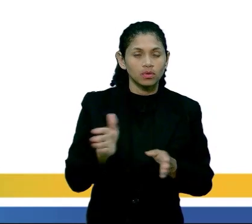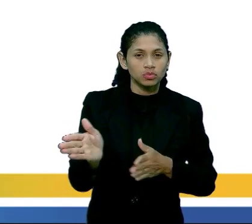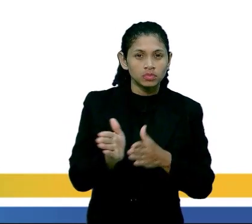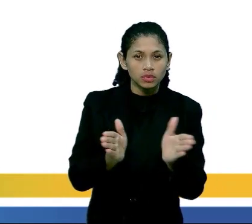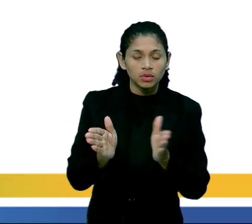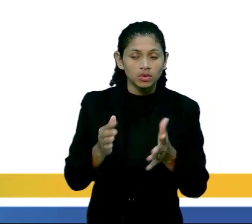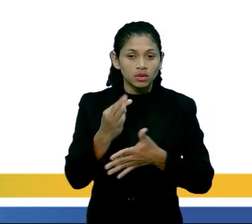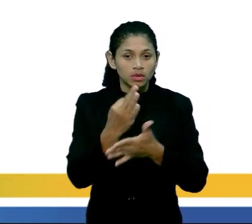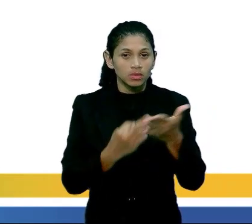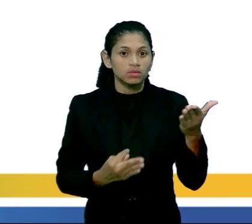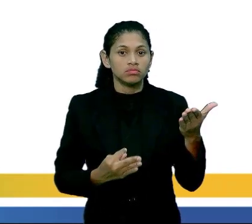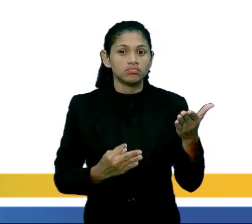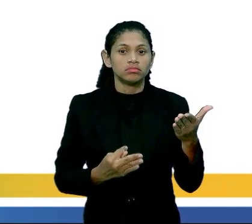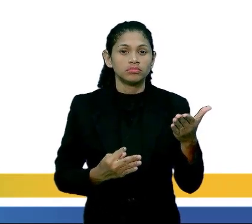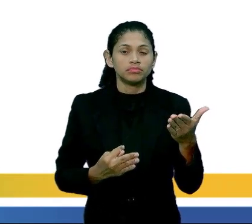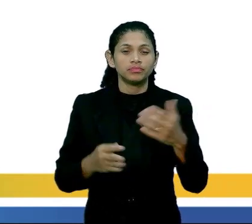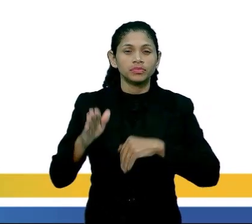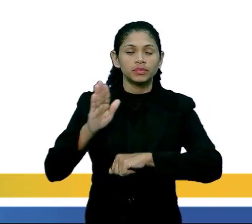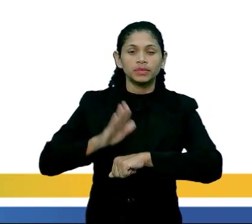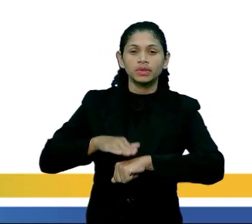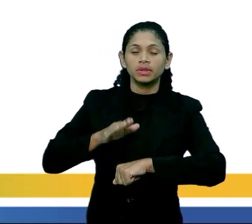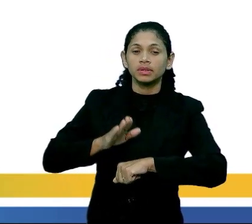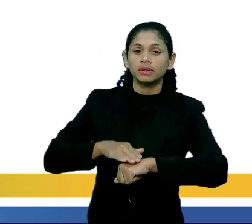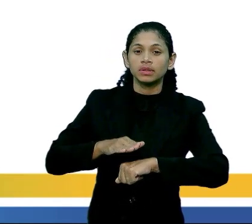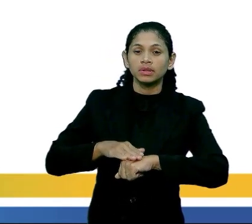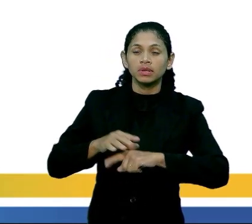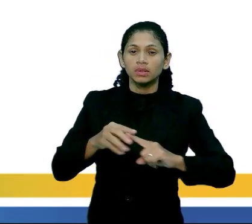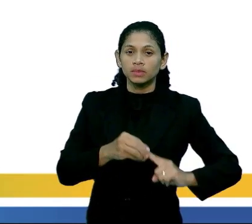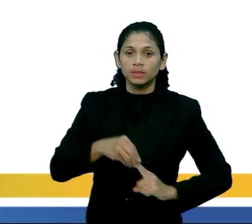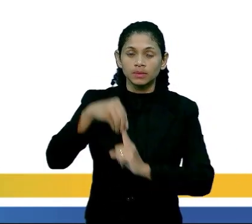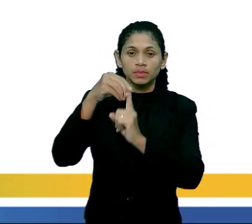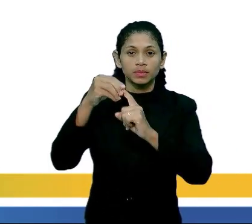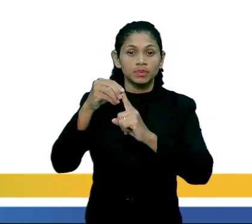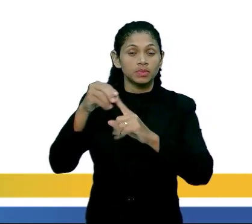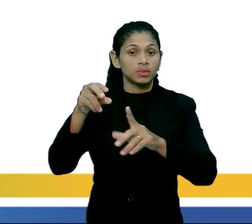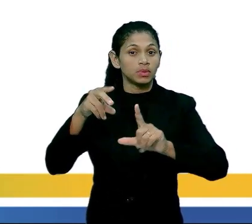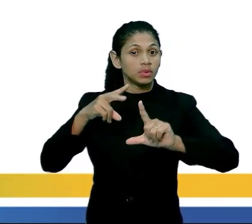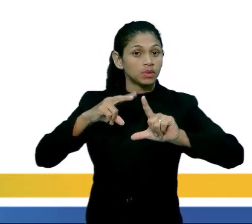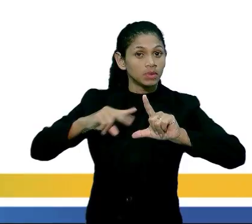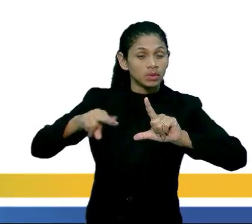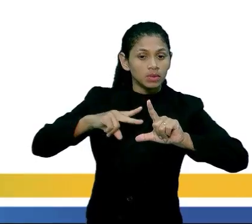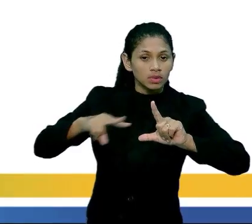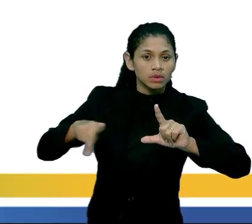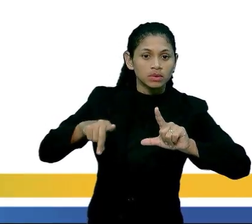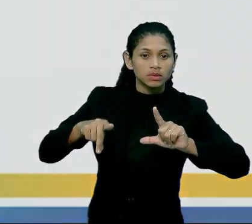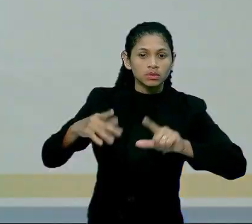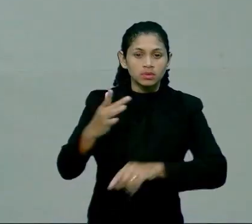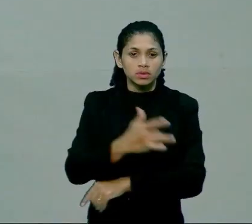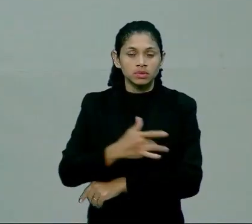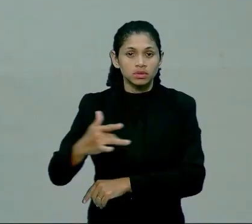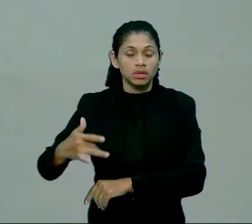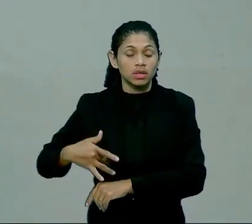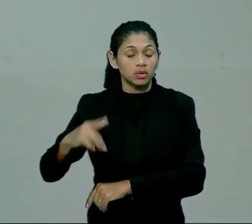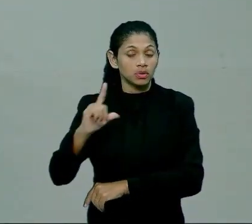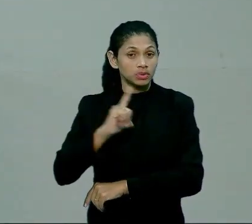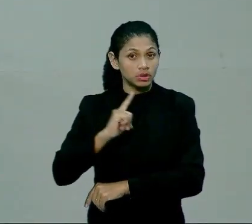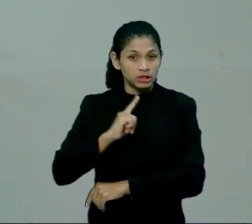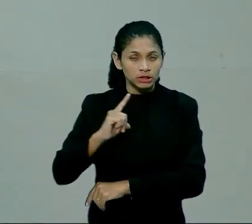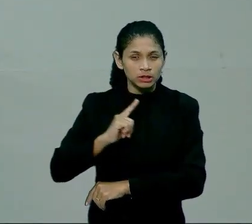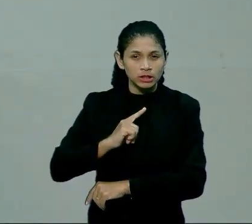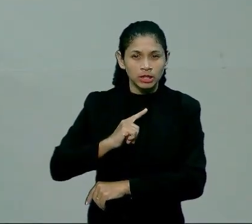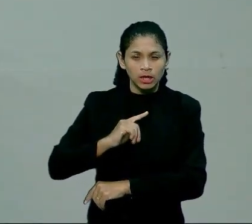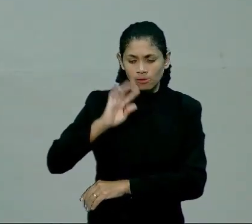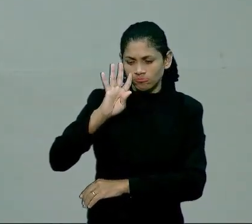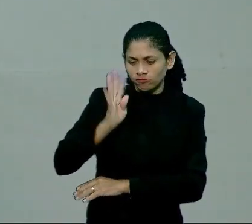no texto, o tratamento predominante na mídia sobre relação entre saúde e corpo recebe a seguinte crítica. Então, aqui a